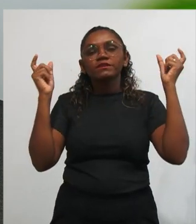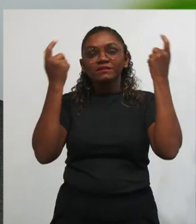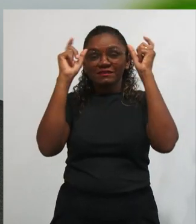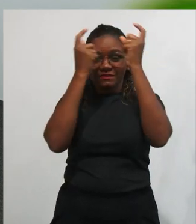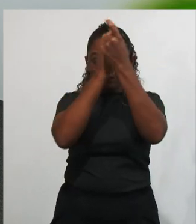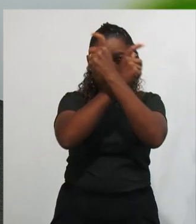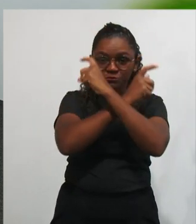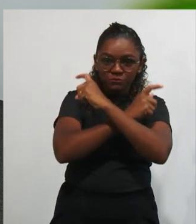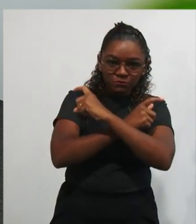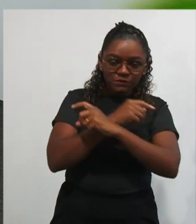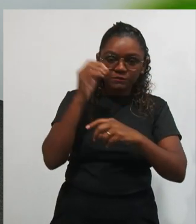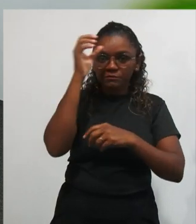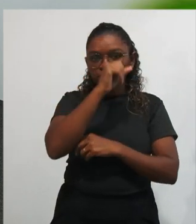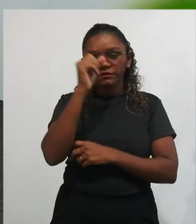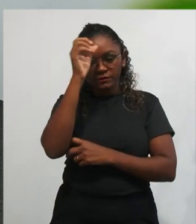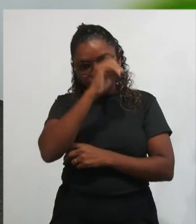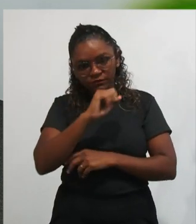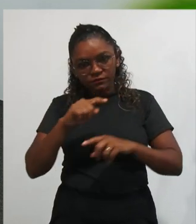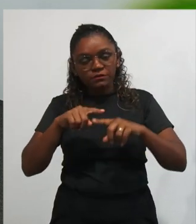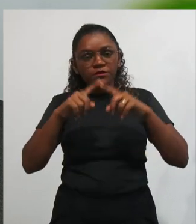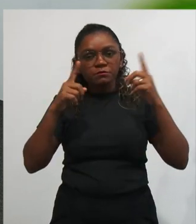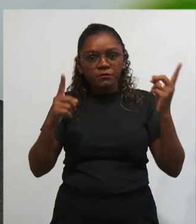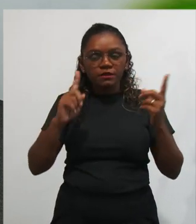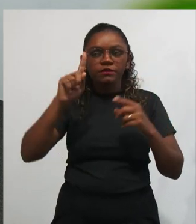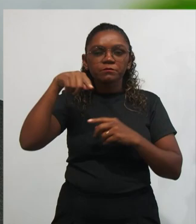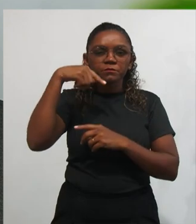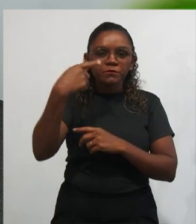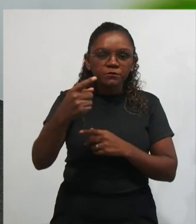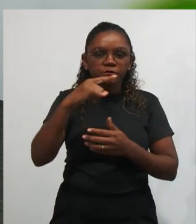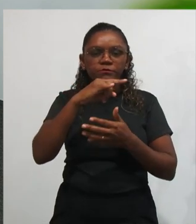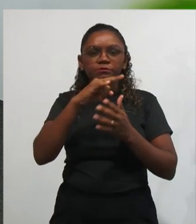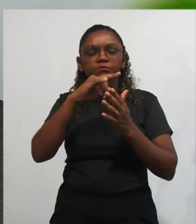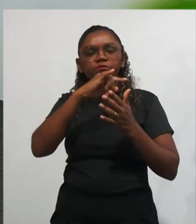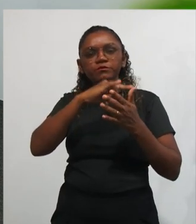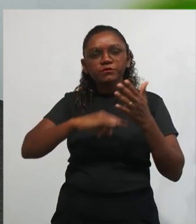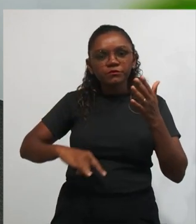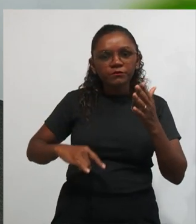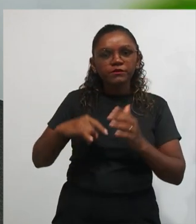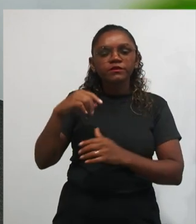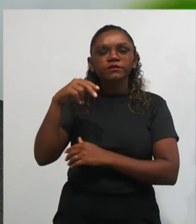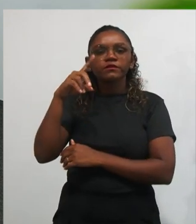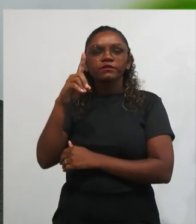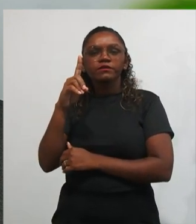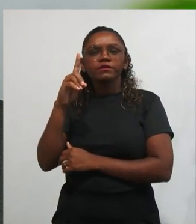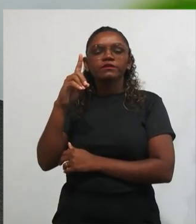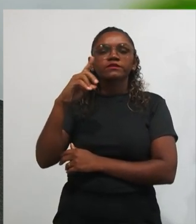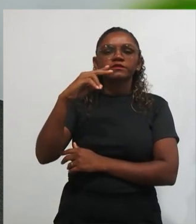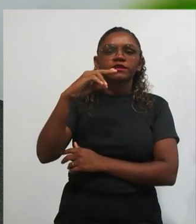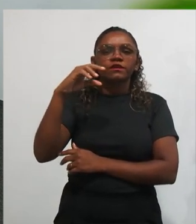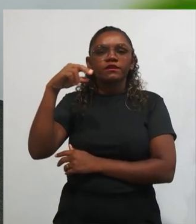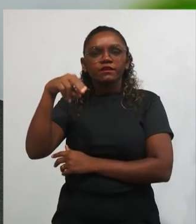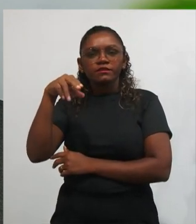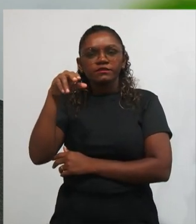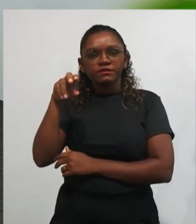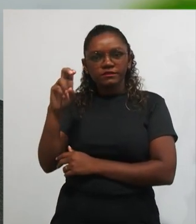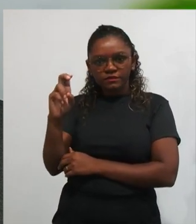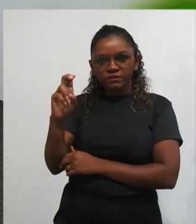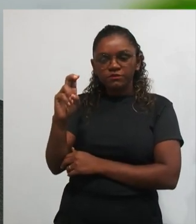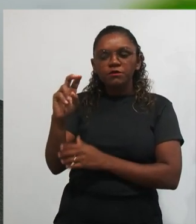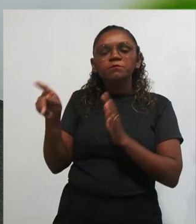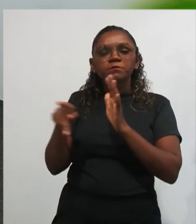aprendizagem no entanto com o dsm5 manual que faz esse diagnóstico dos transtornos